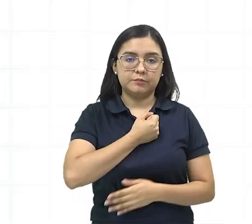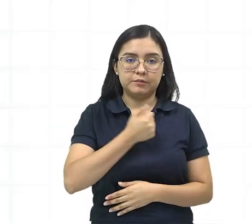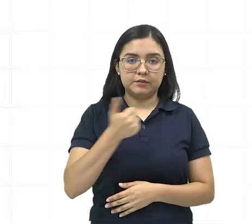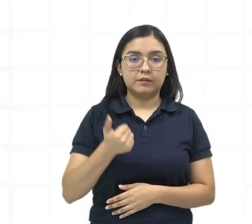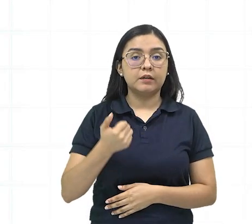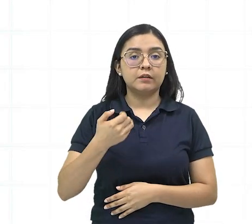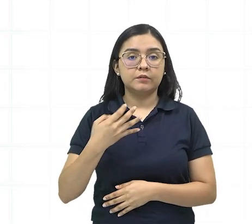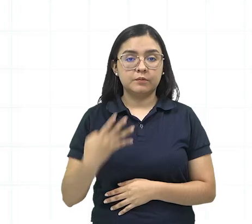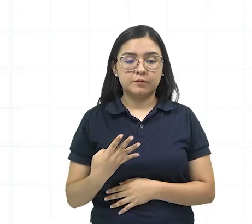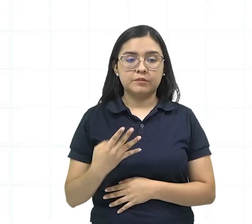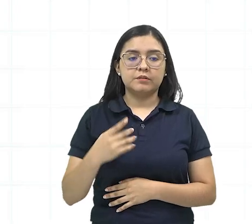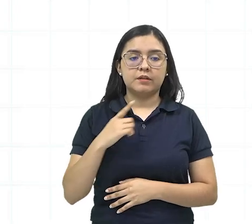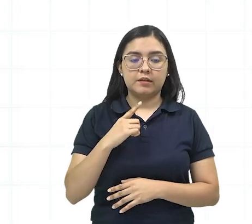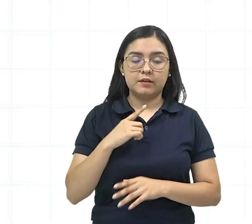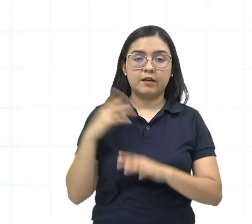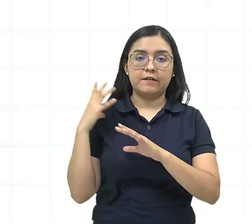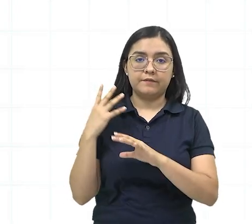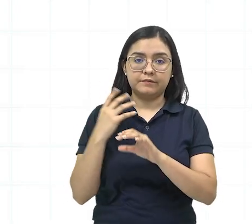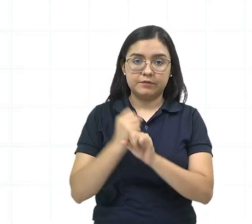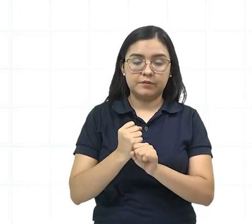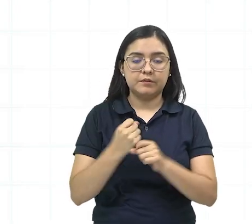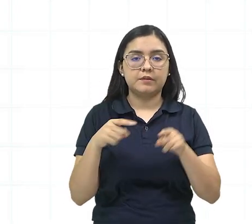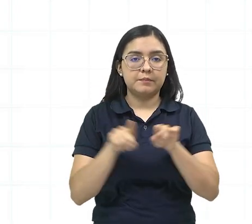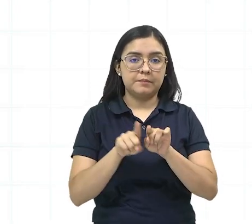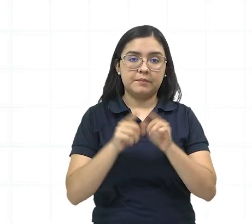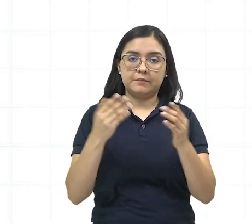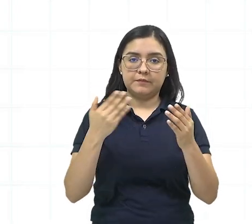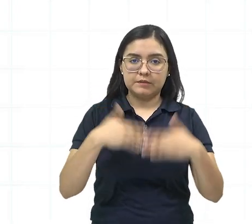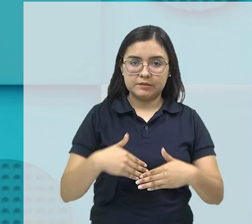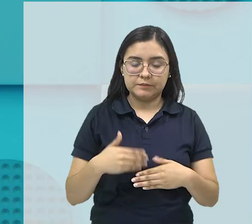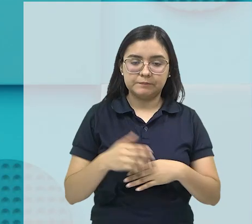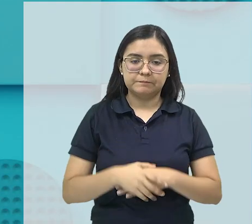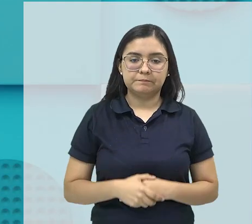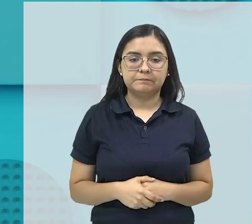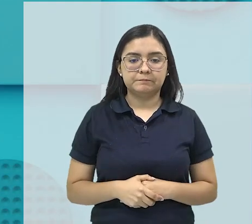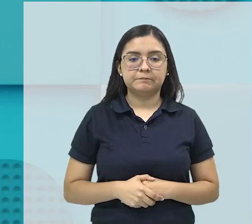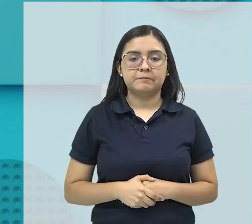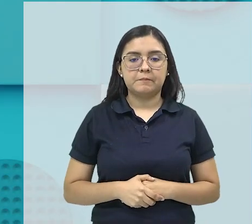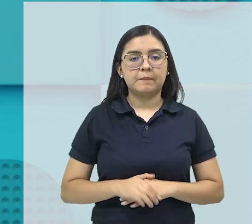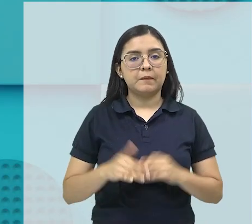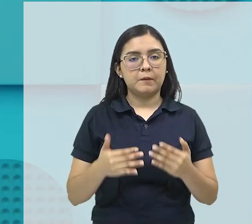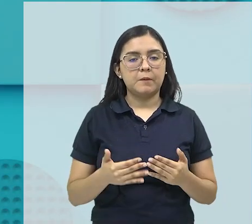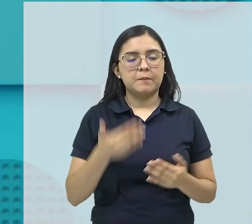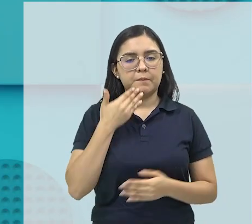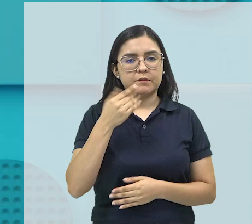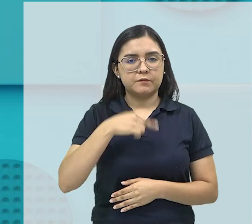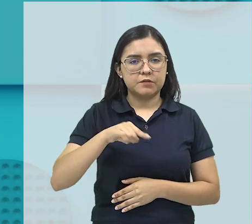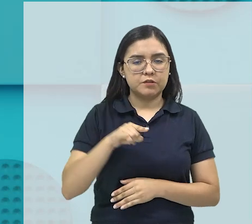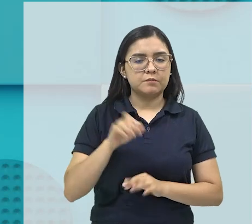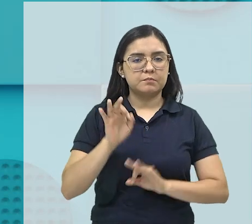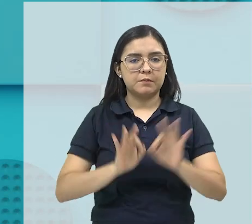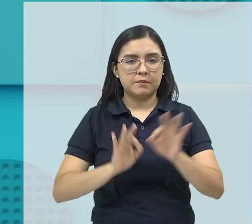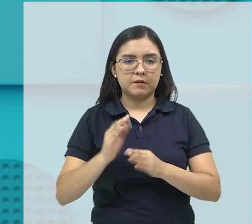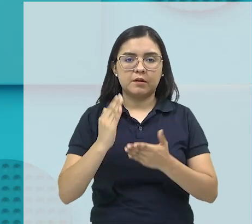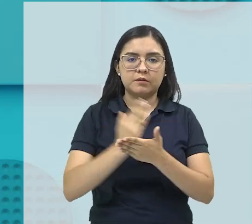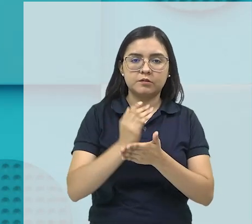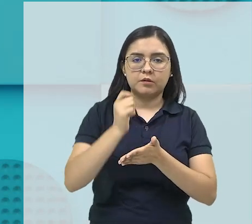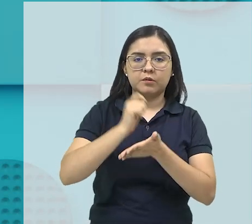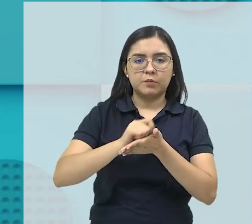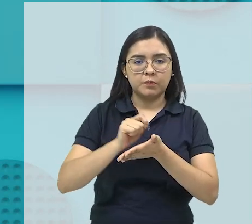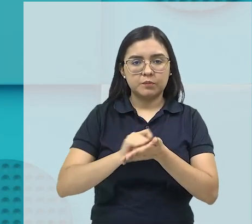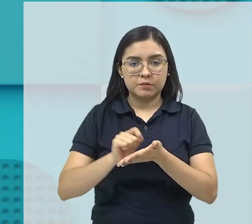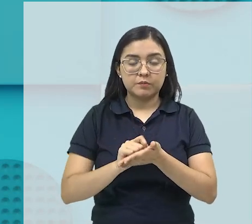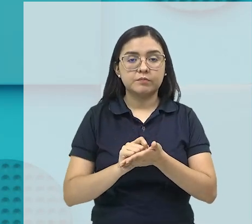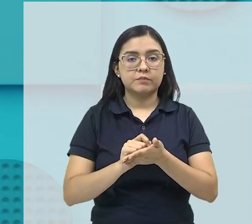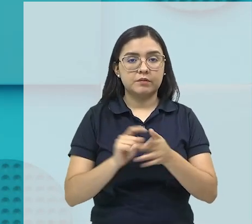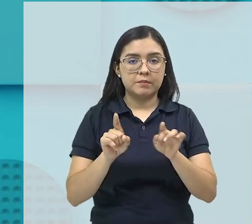14, teremos revisão e avaliação. Então, de antemão, já peço que vocês já deixem seus cadernos aí, suas anotações